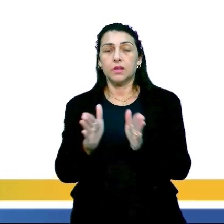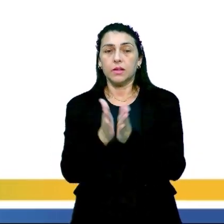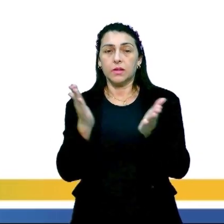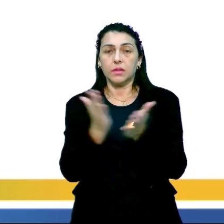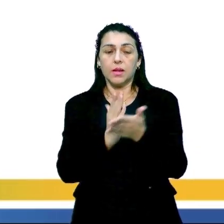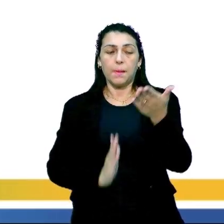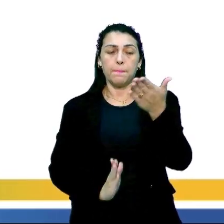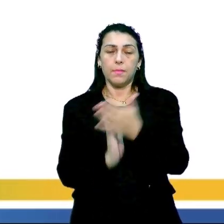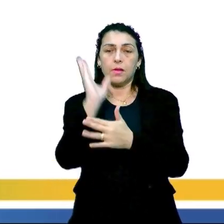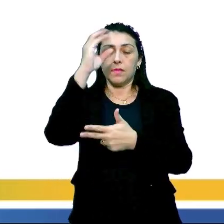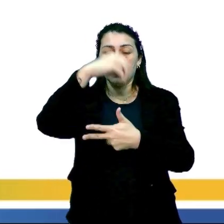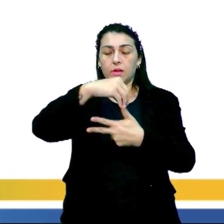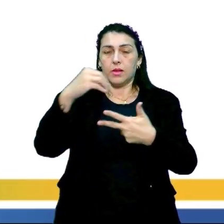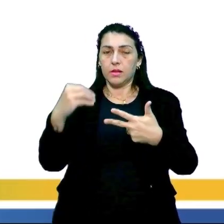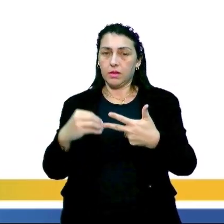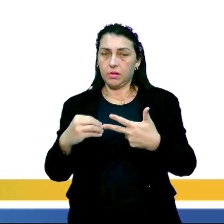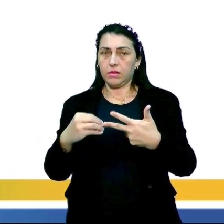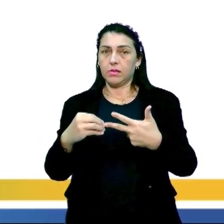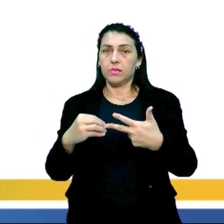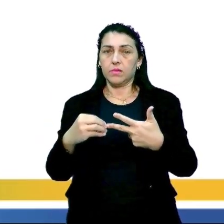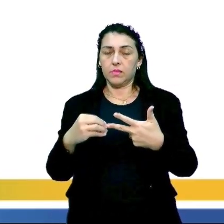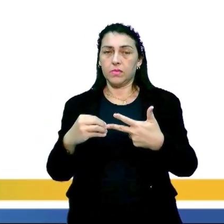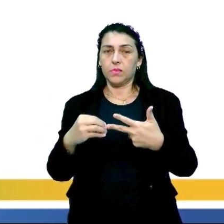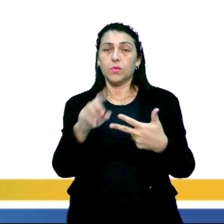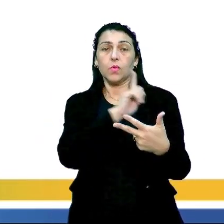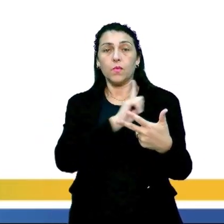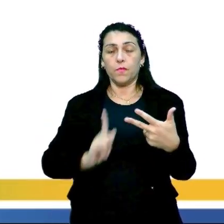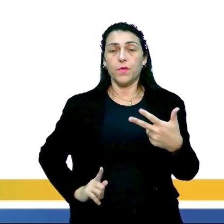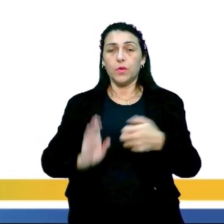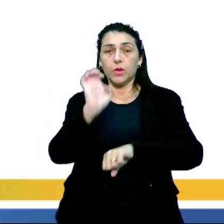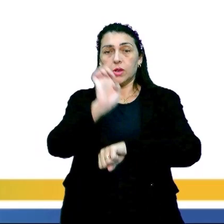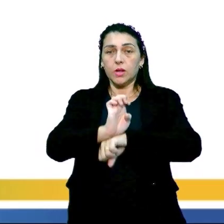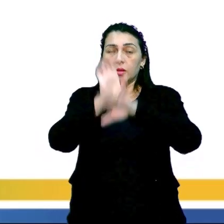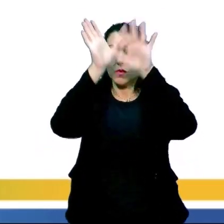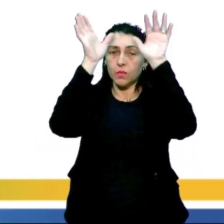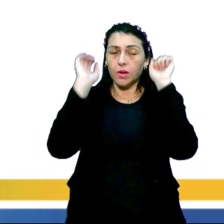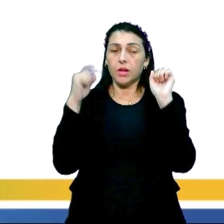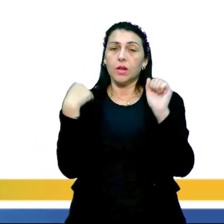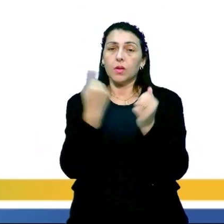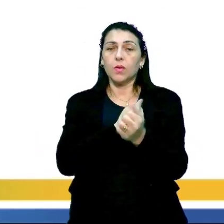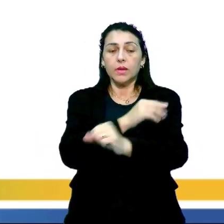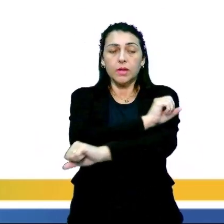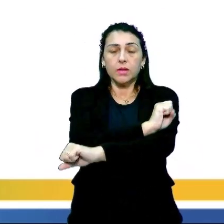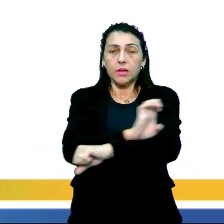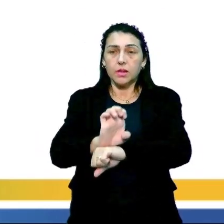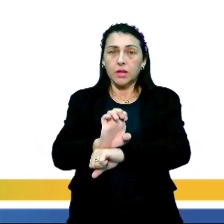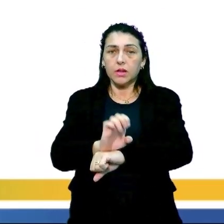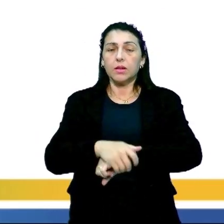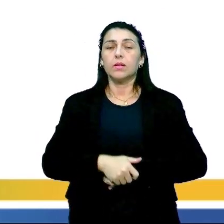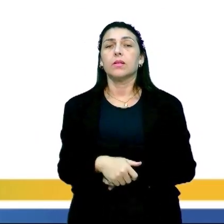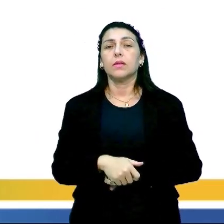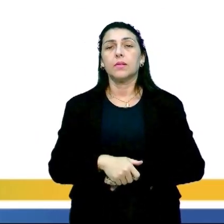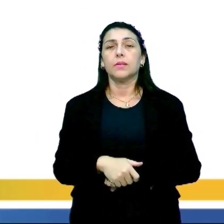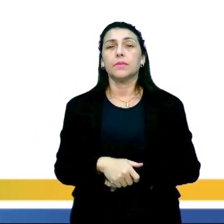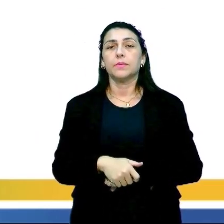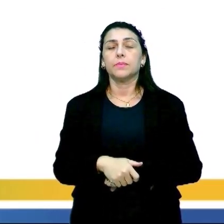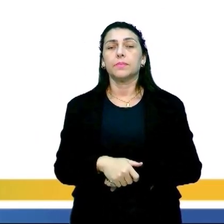Aprova Enem que vocês receberam do governo do estado do Acre, da nossa Secretaria de Educação.